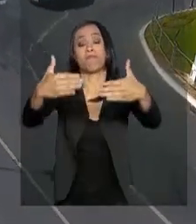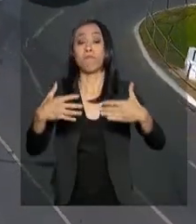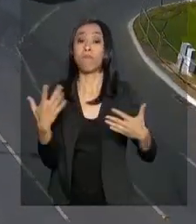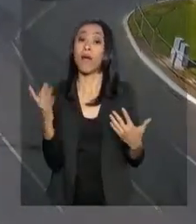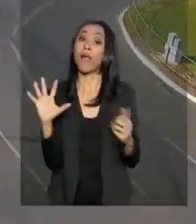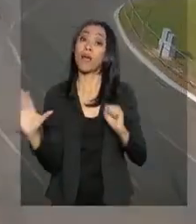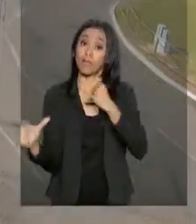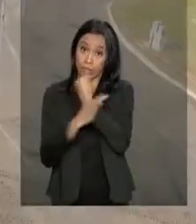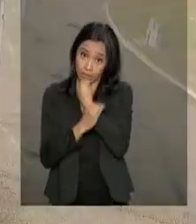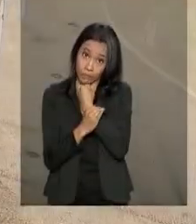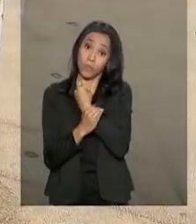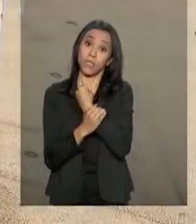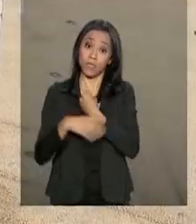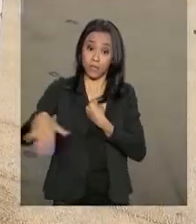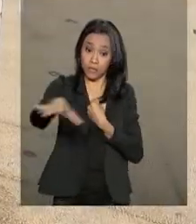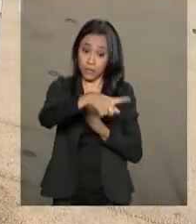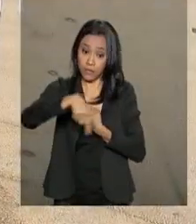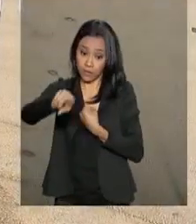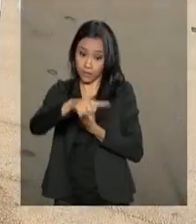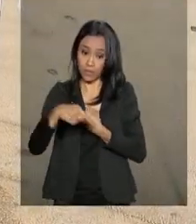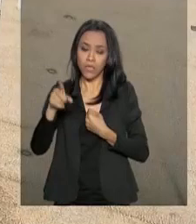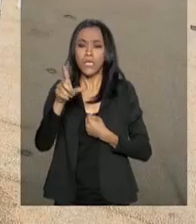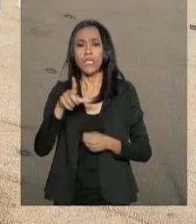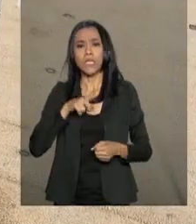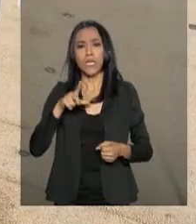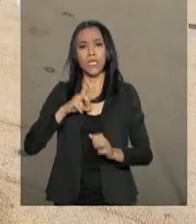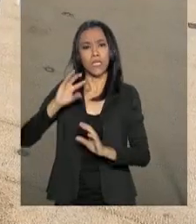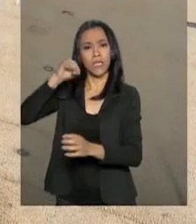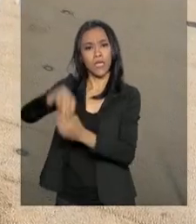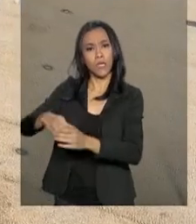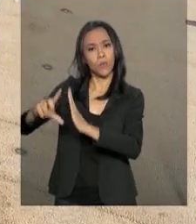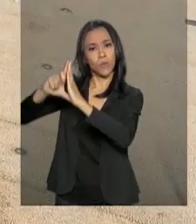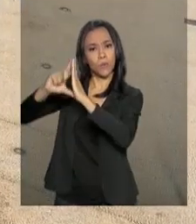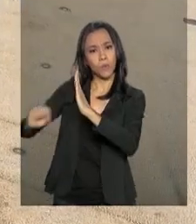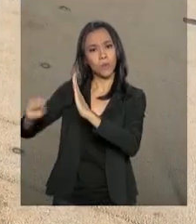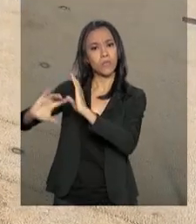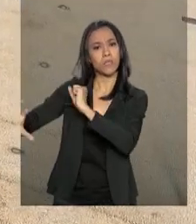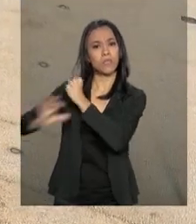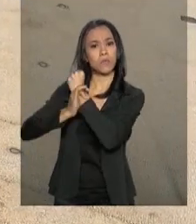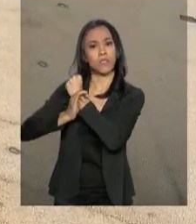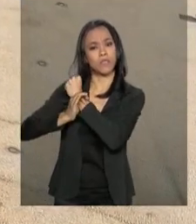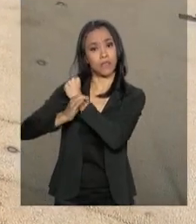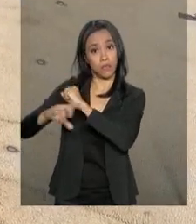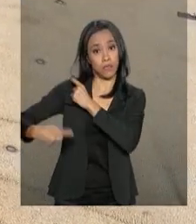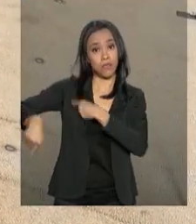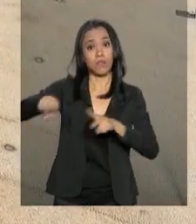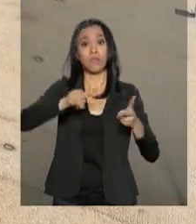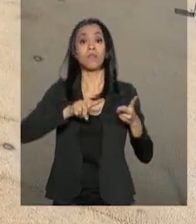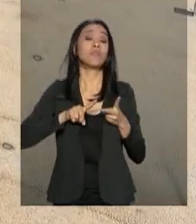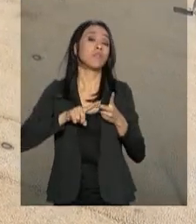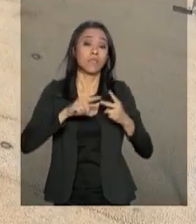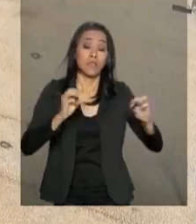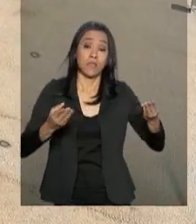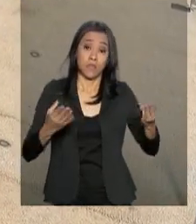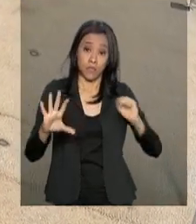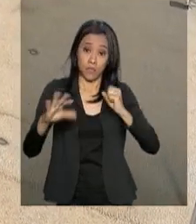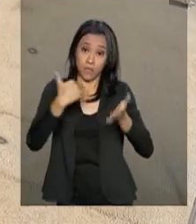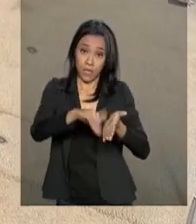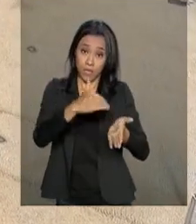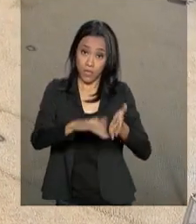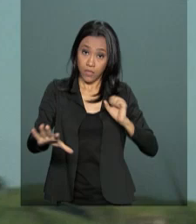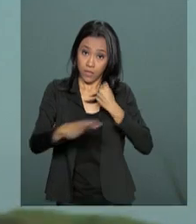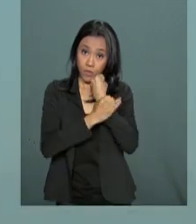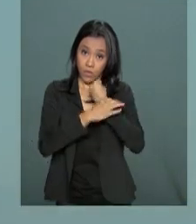segurança no evento além do gabinete de segurança institucional da presidência da república e da secretaria de segurança pública do distrito